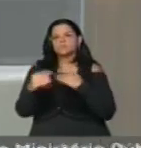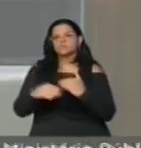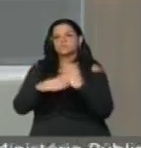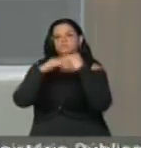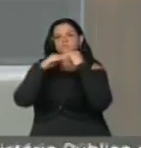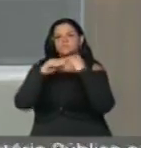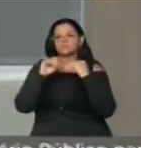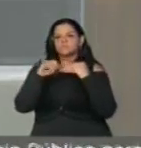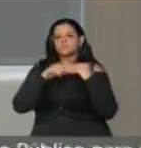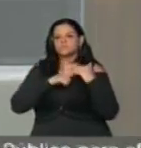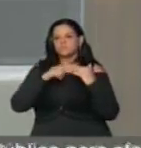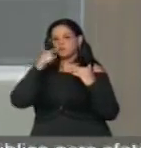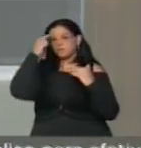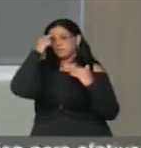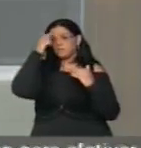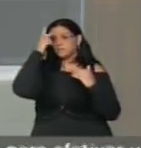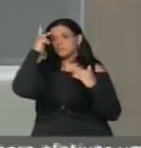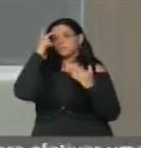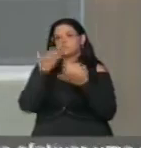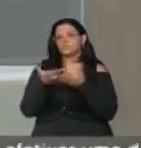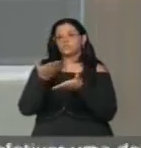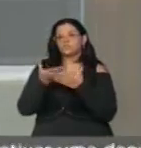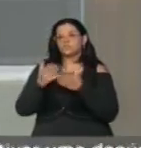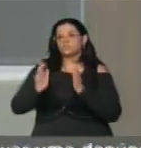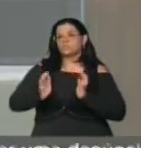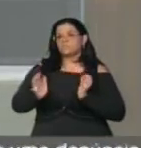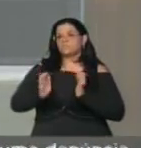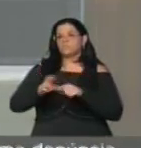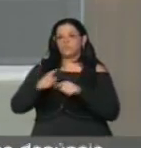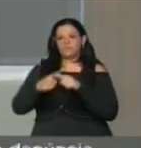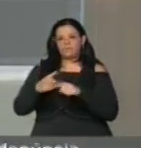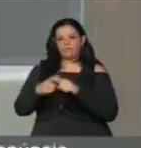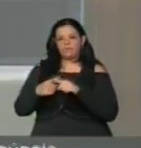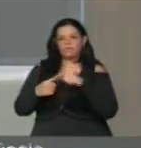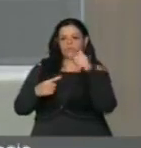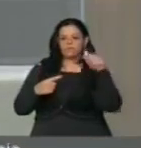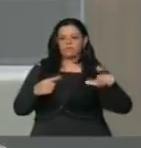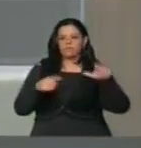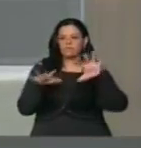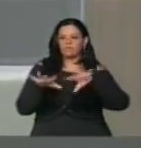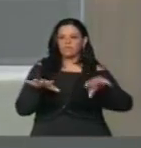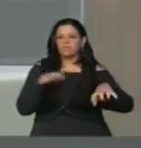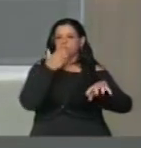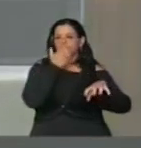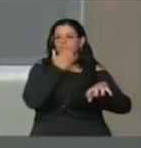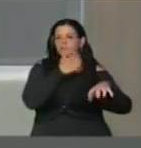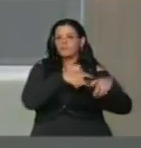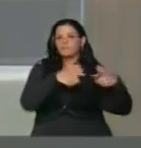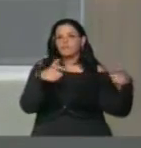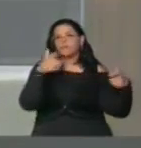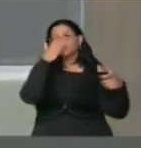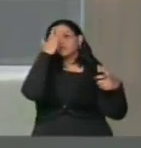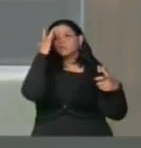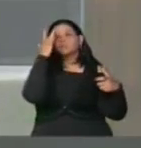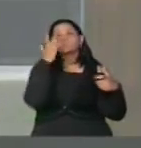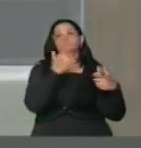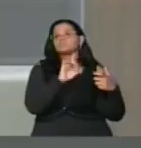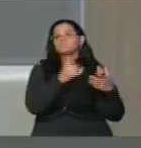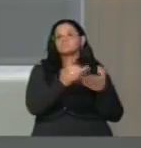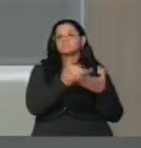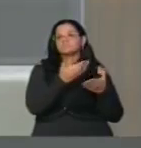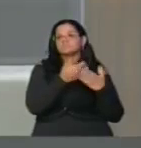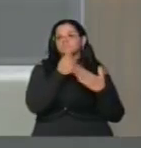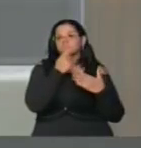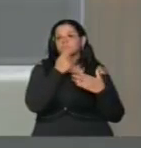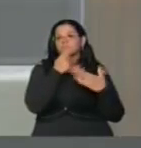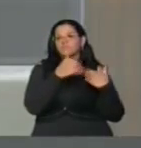lado, uma elite intelectual detentora de poderes especiais e, do outro lado, a grande massa que segue ao sabor dos